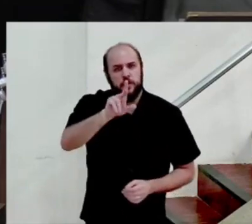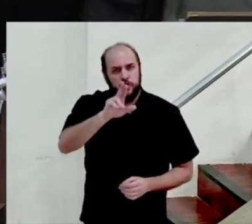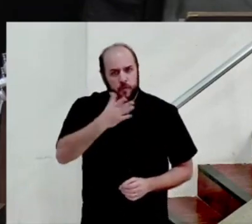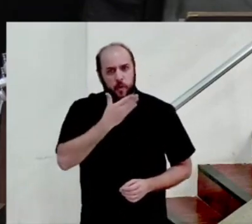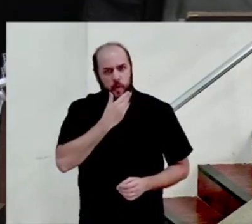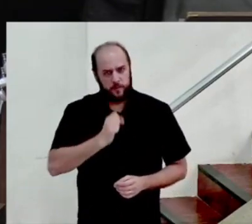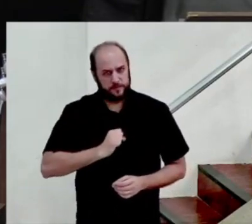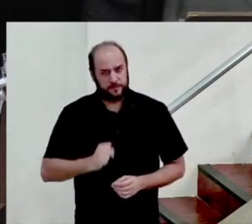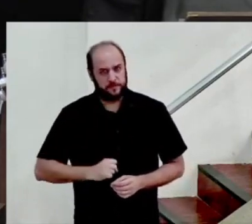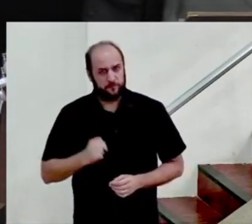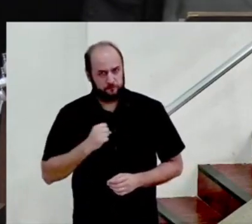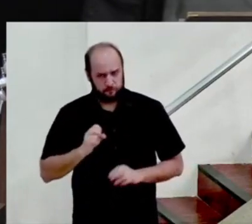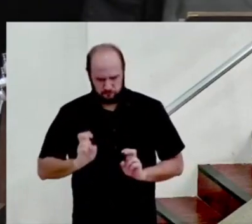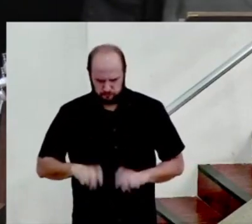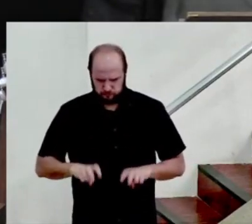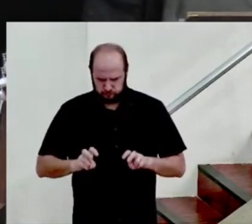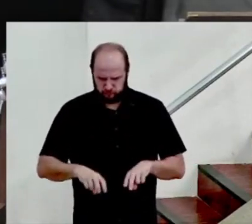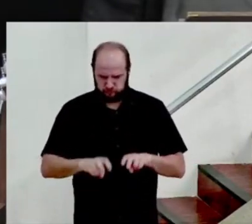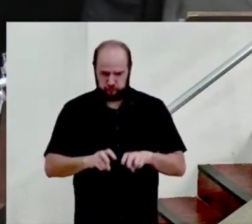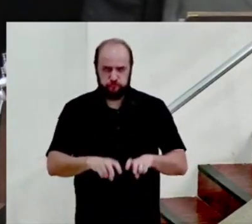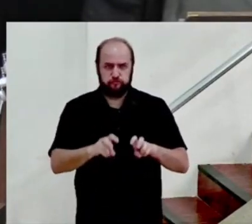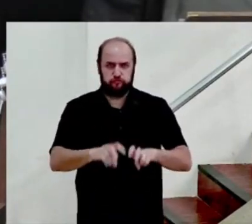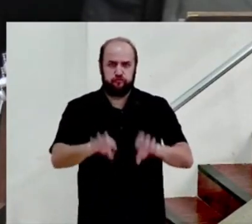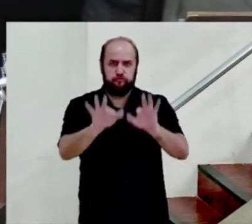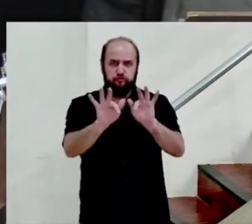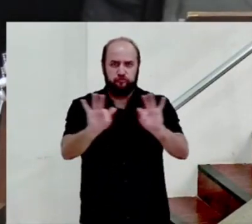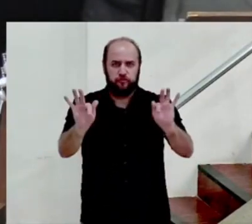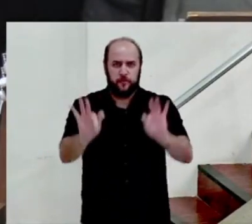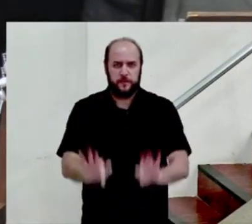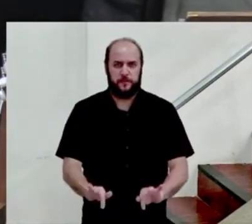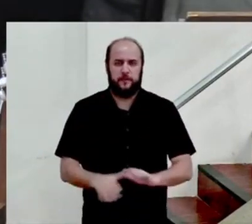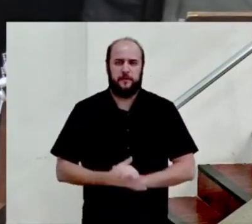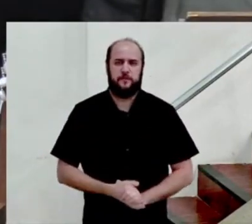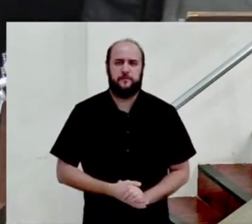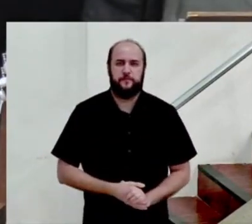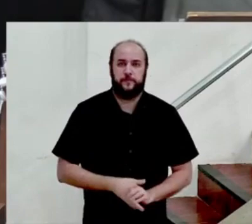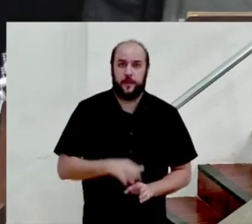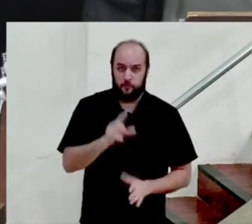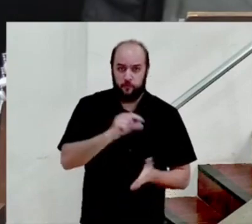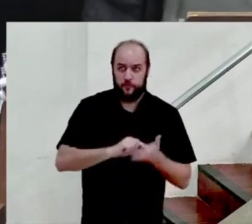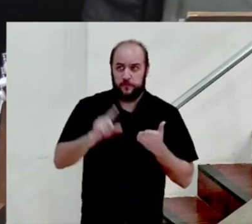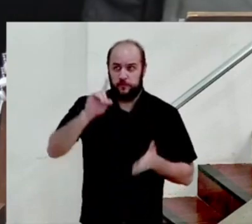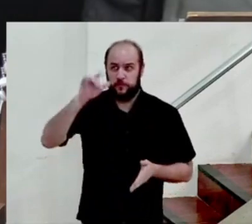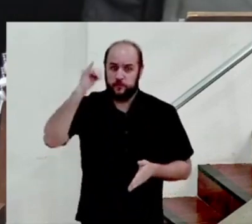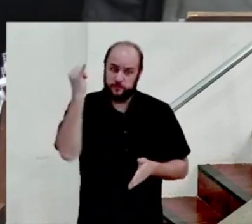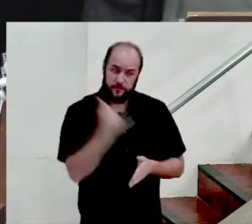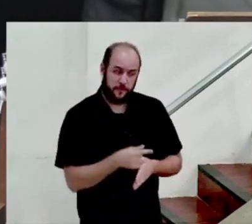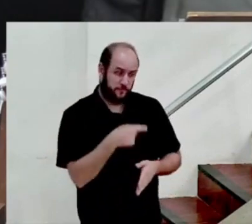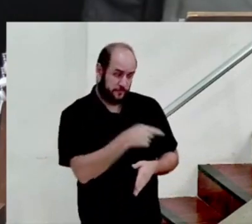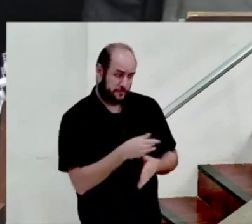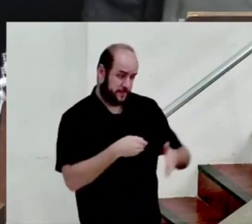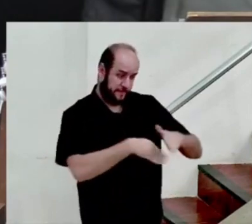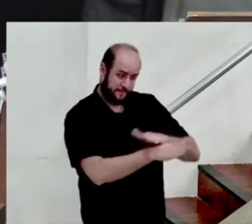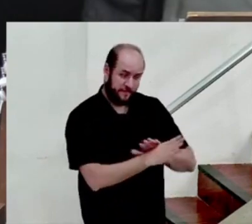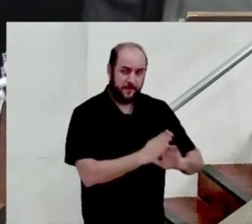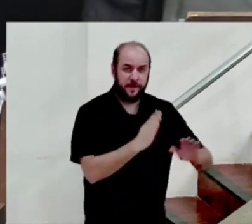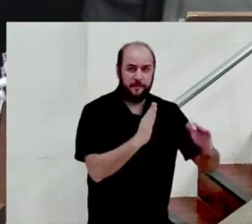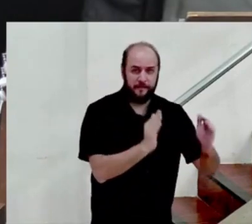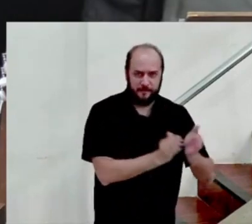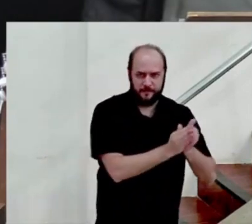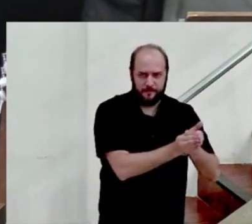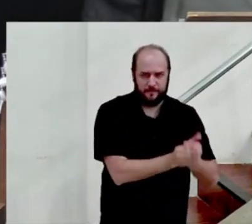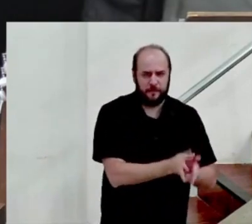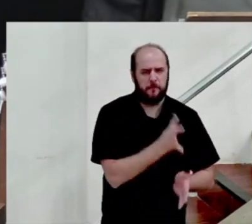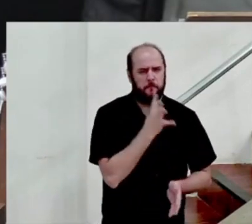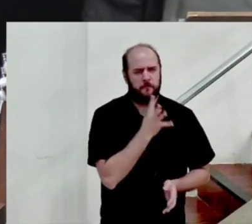para o tabernáculo. Veja o versículo 1. Disse o Senhor a Noé: entra na arca, tu e toda a tua casa, porque reconheço que tem sido